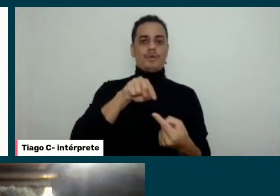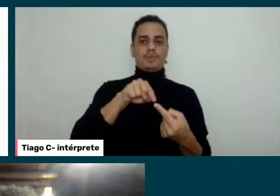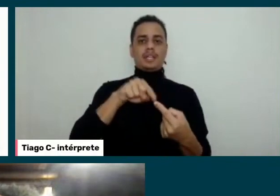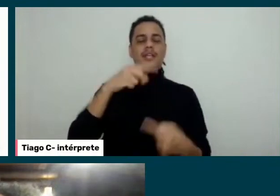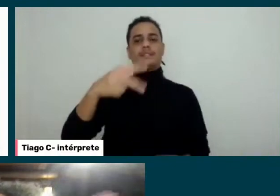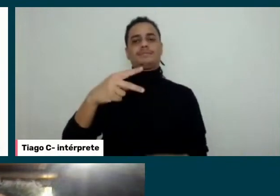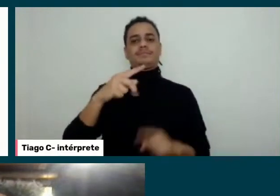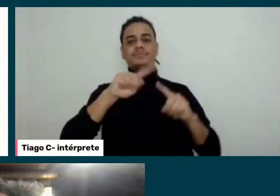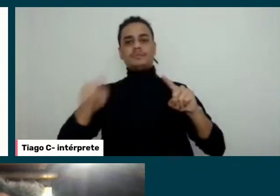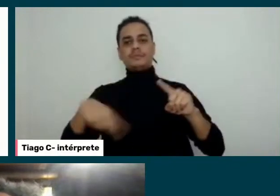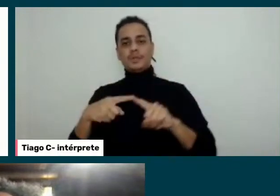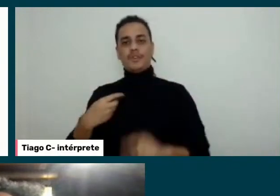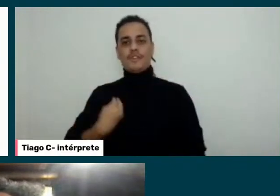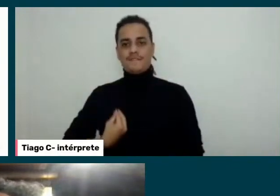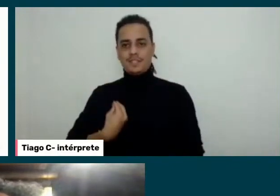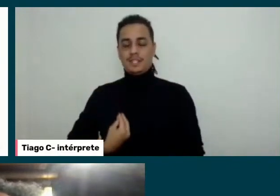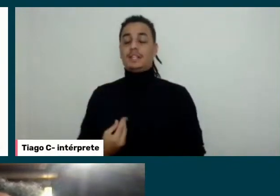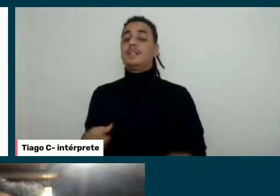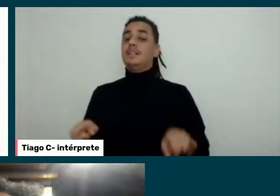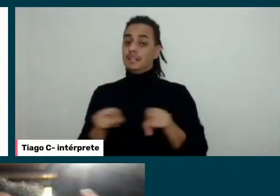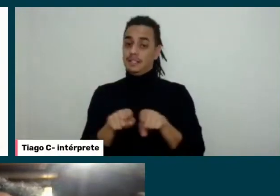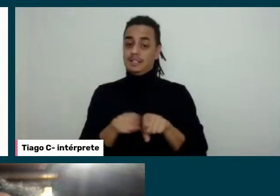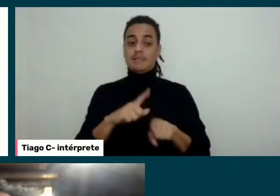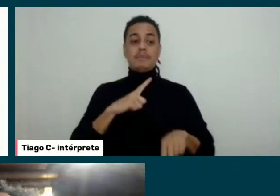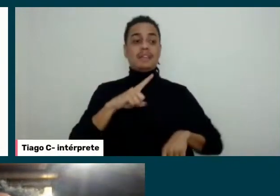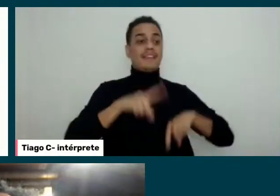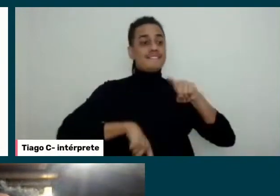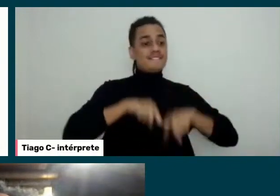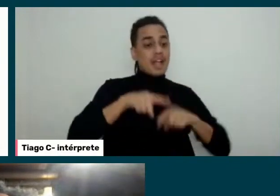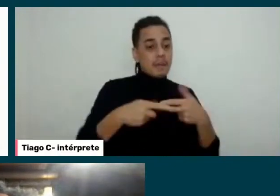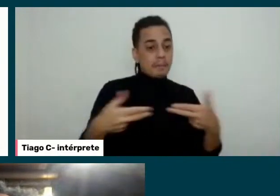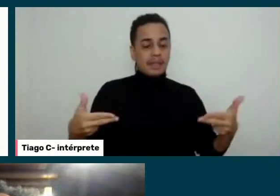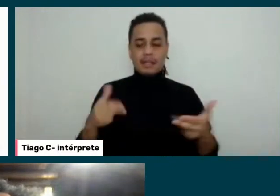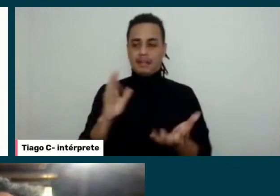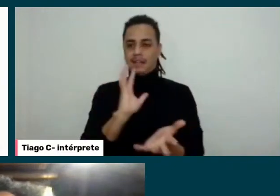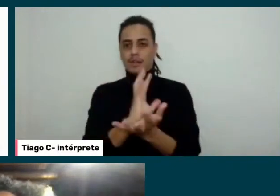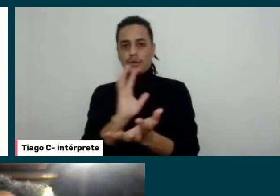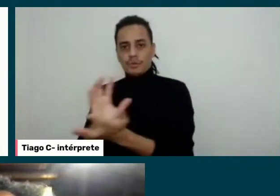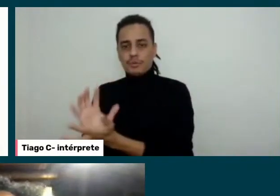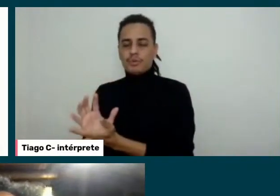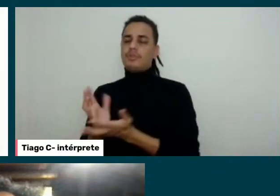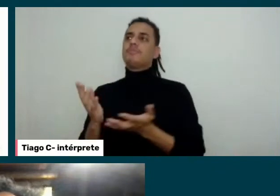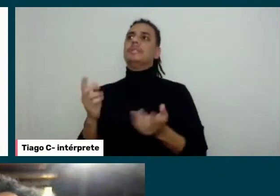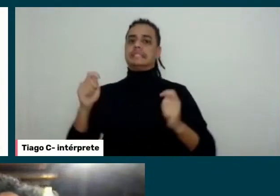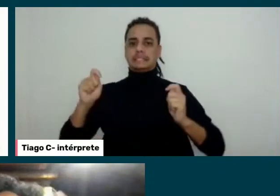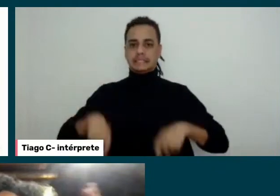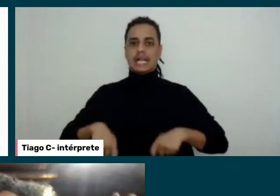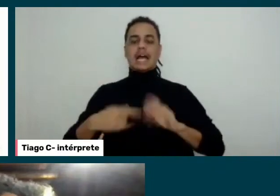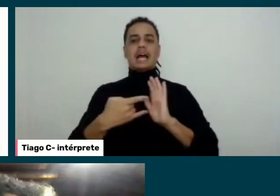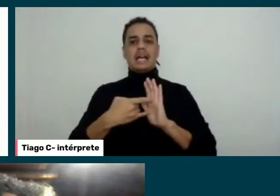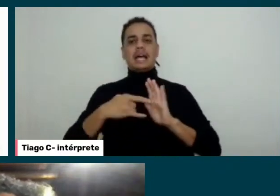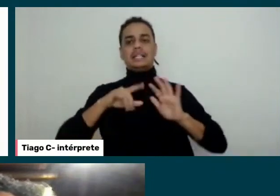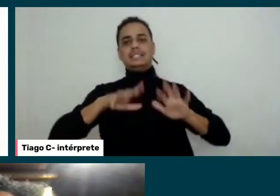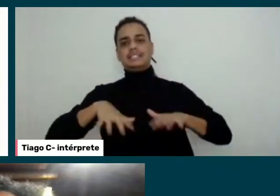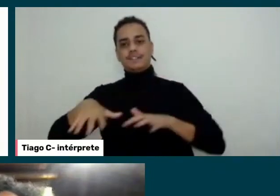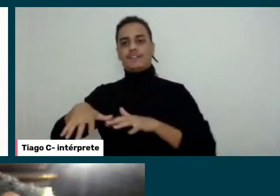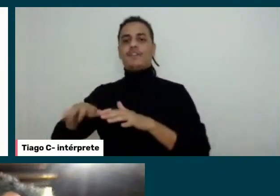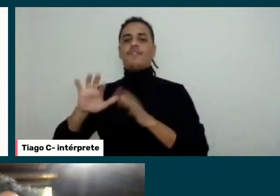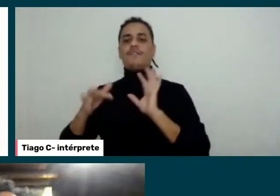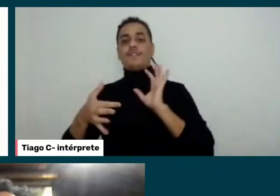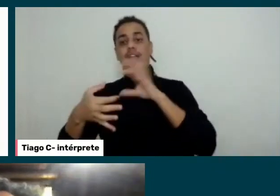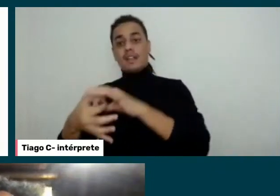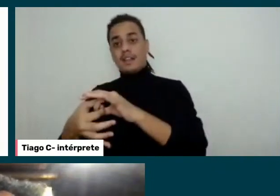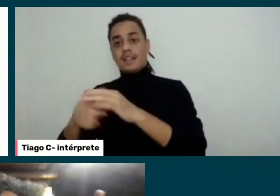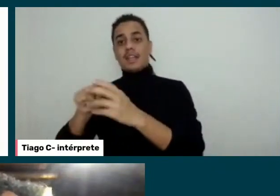ainda aquelas ferramentas, agentes, que podem ser desenvolvidas para o